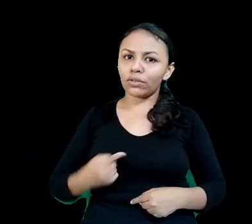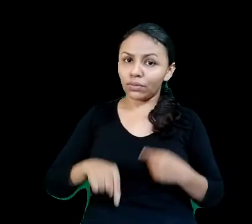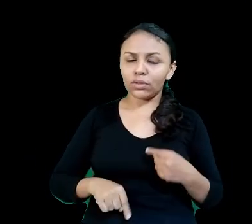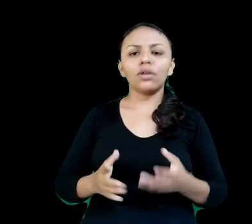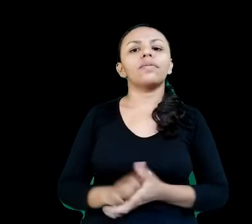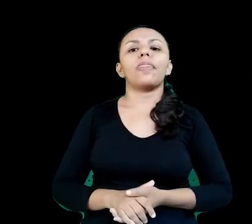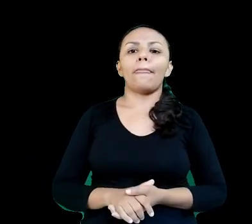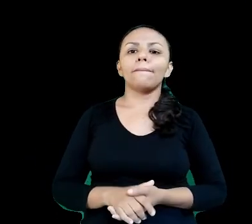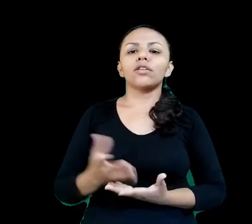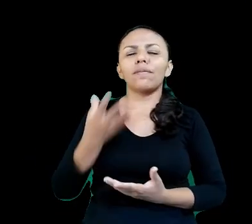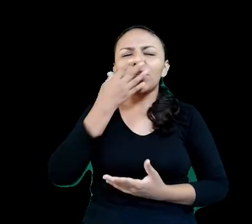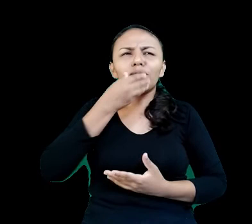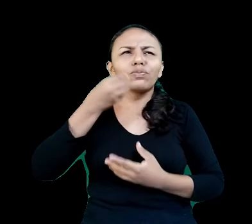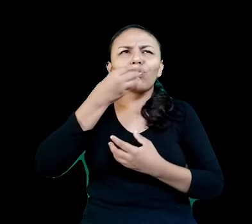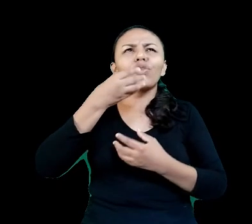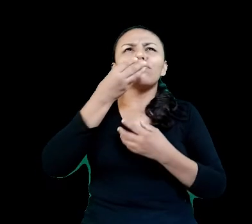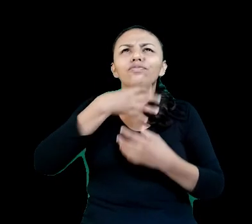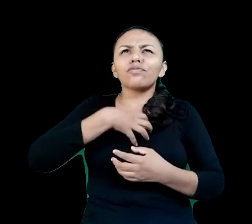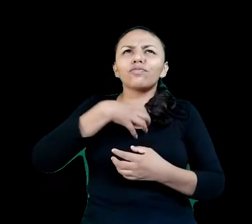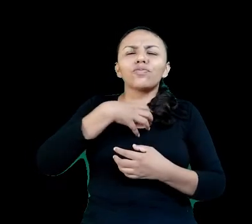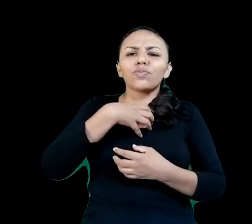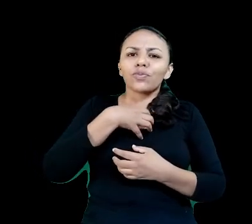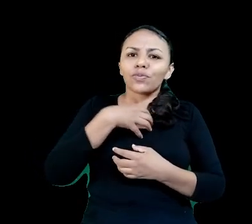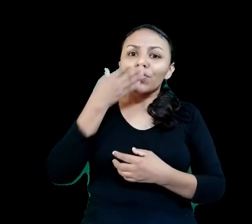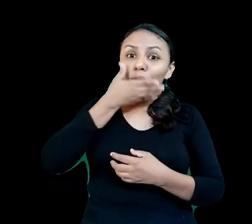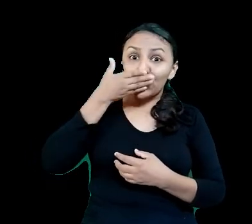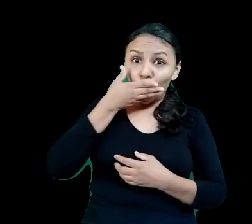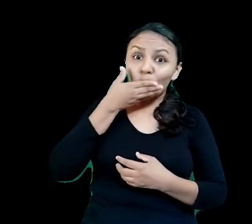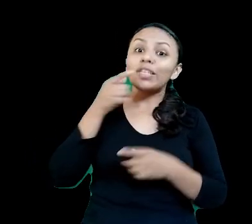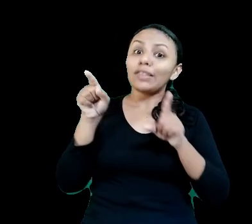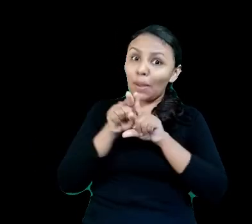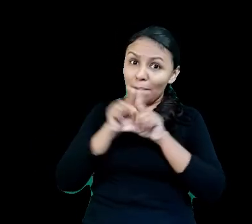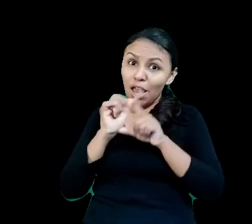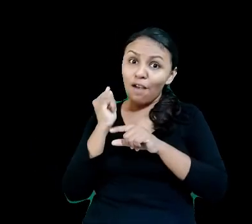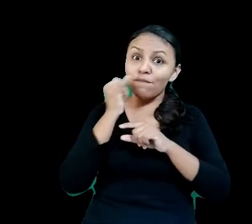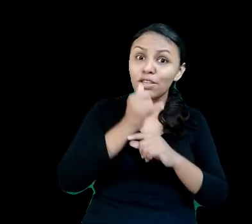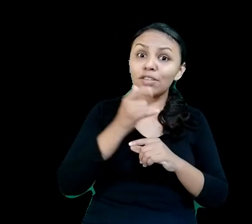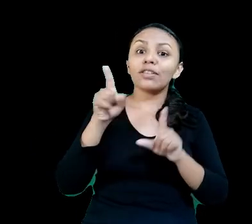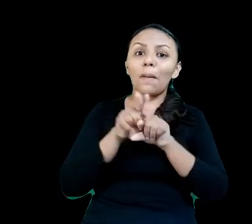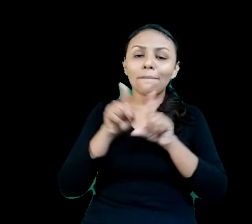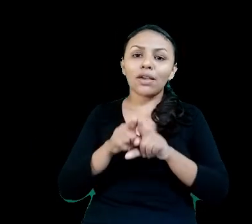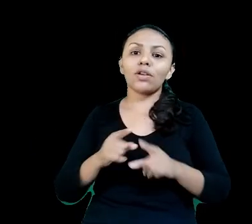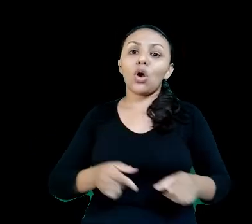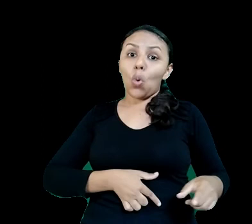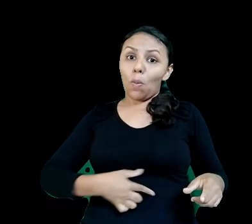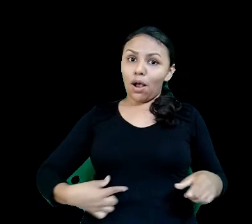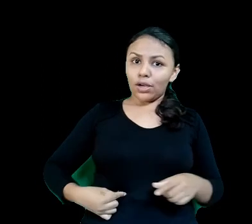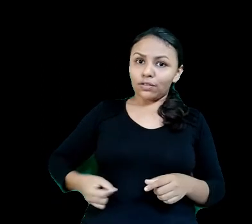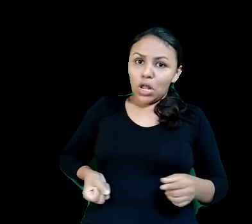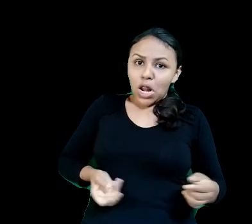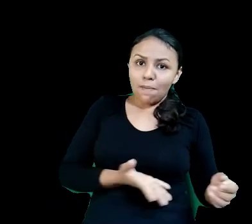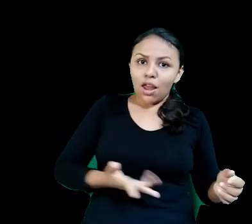essa sinalização do sabor doce tem um impacto direto também na liberação de insulina. E nós